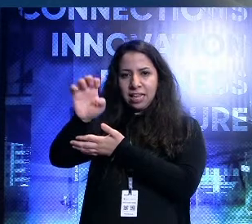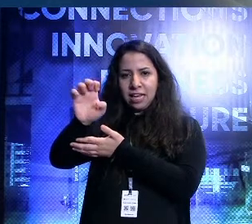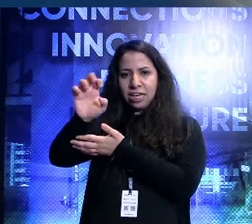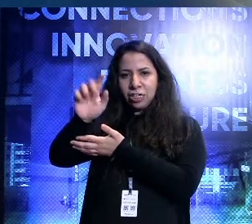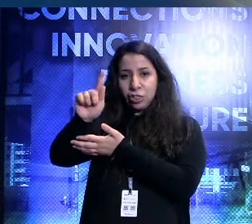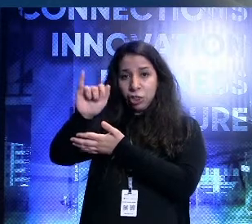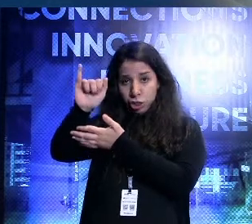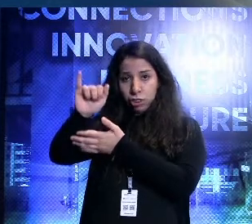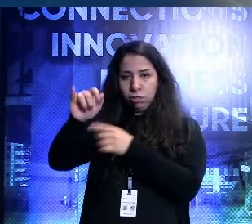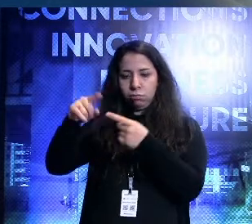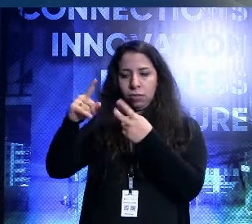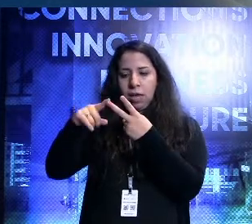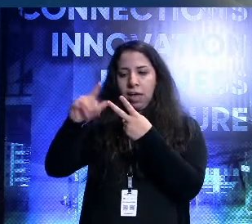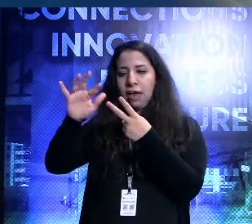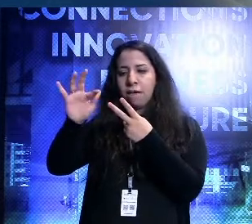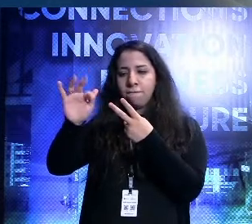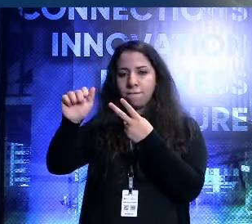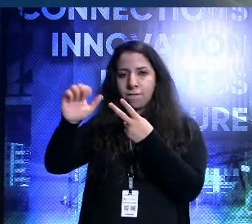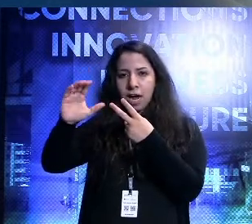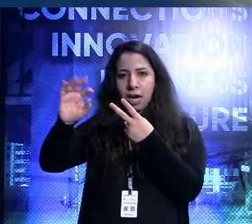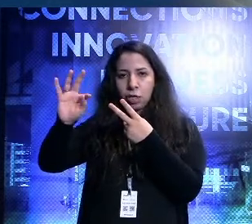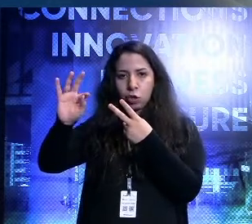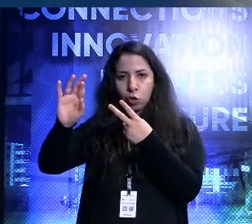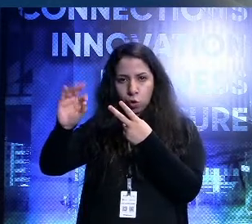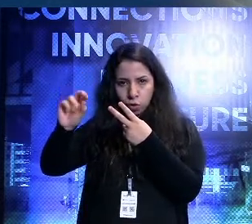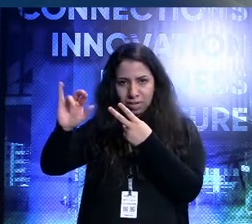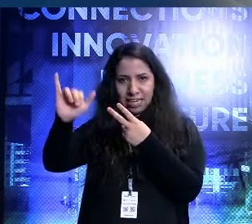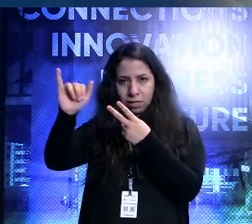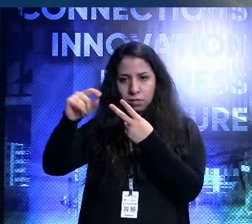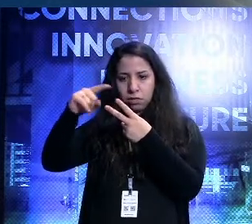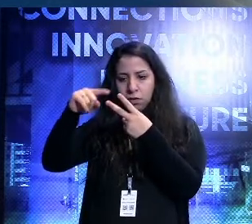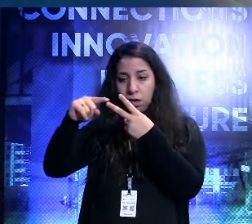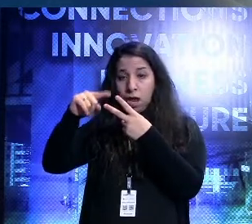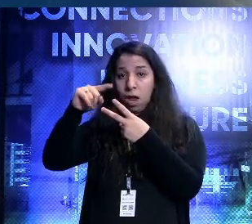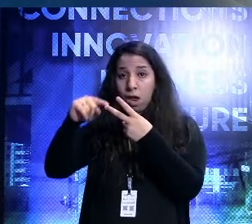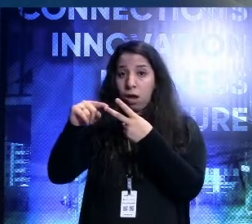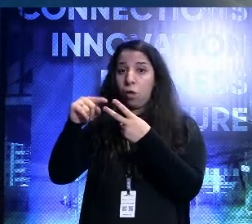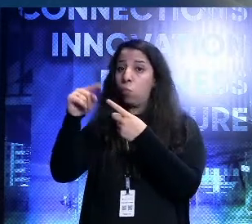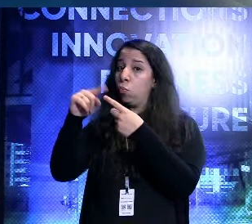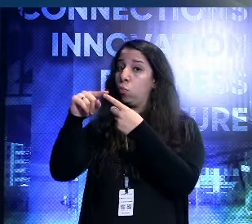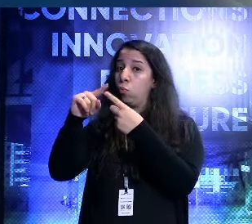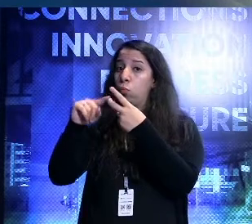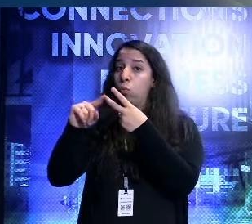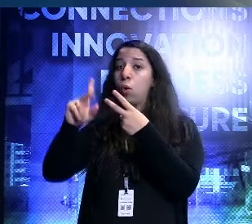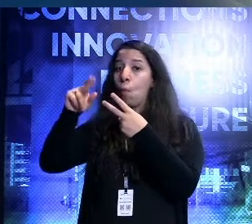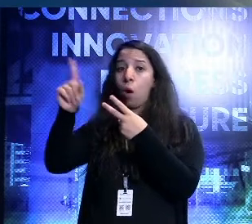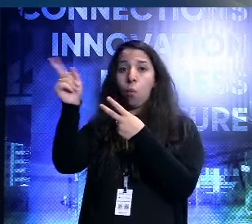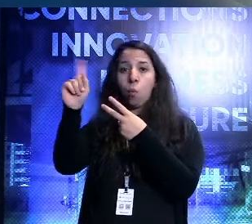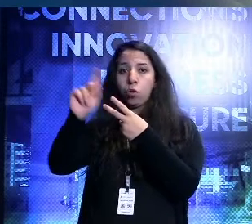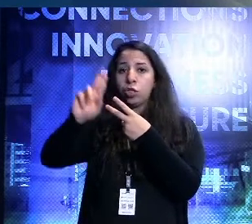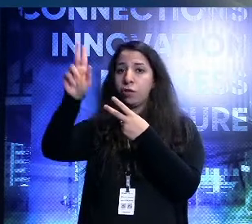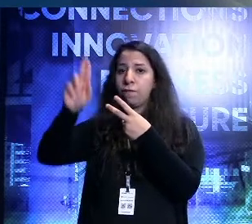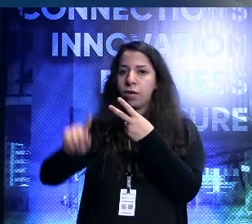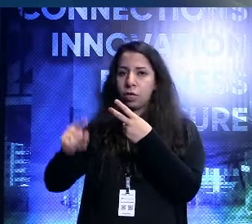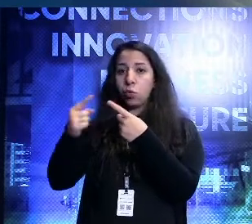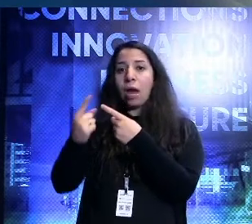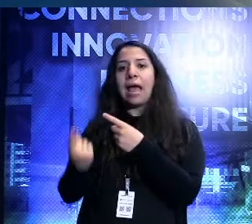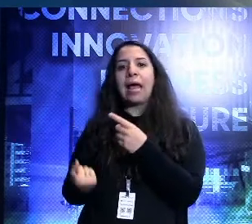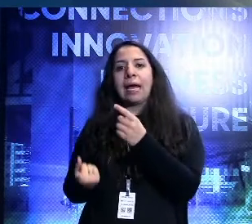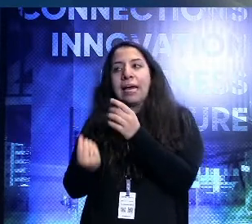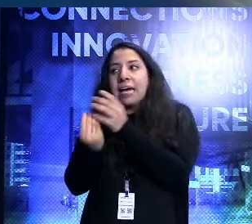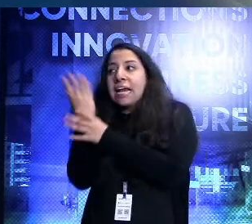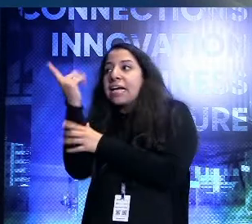design pattern, no caso do factory, criacional, ele é para criação de objetos, e o strategy, ele é um design